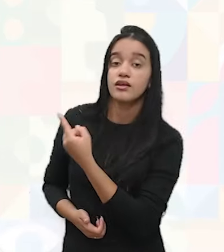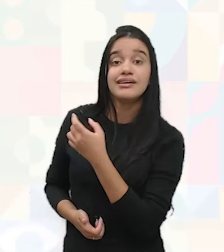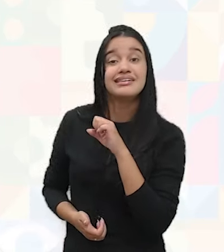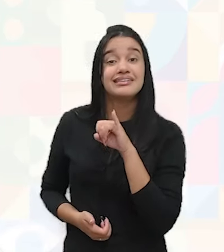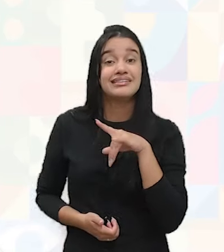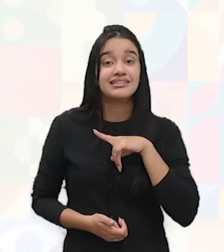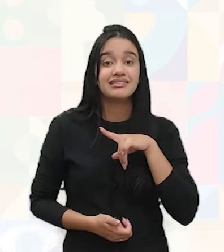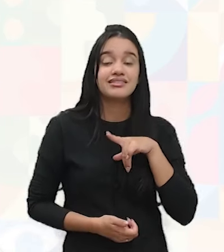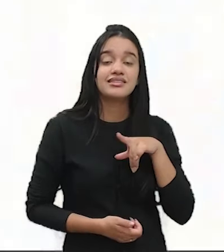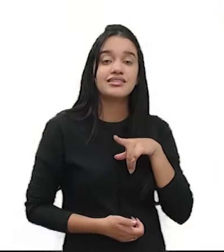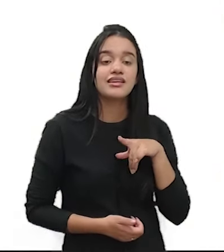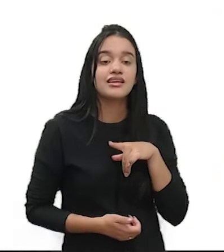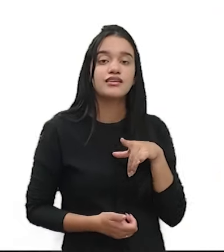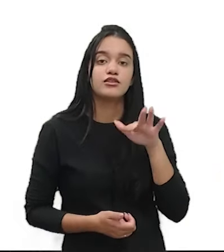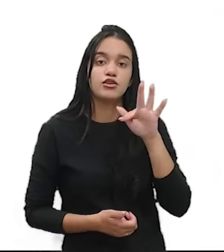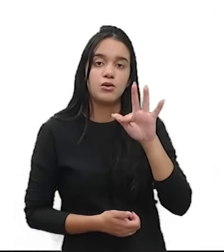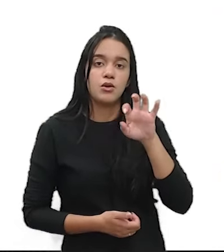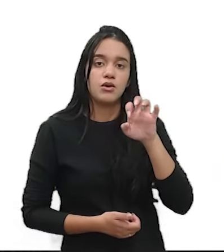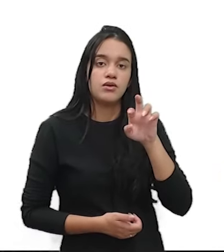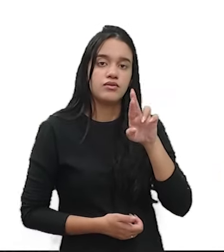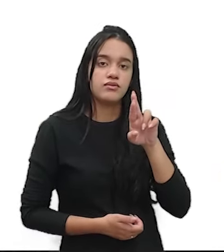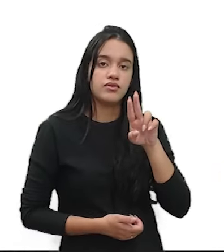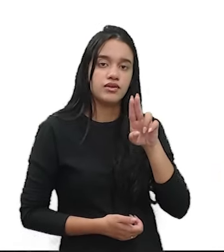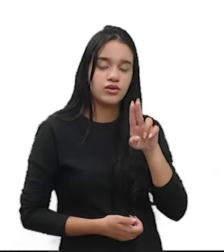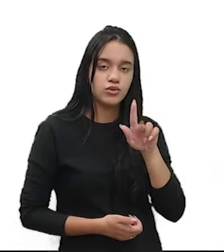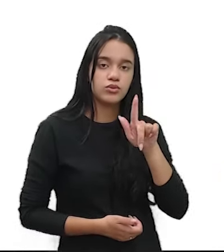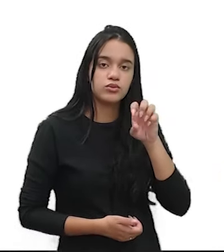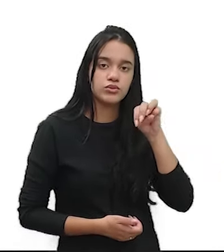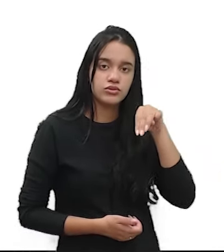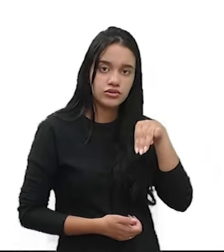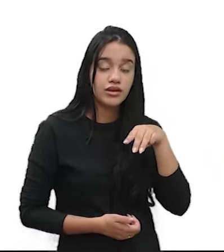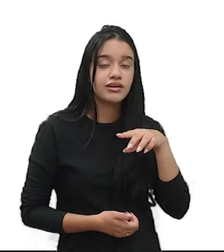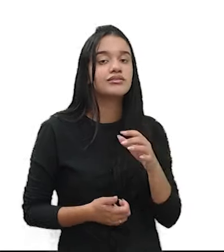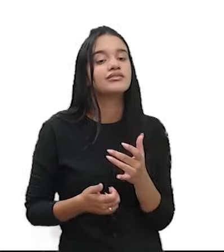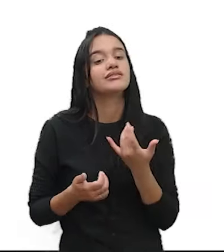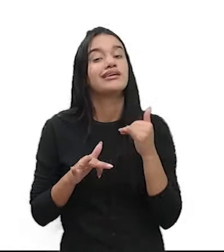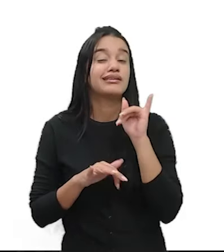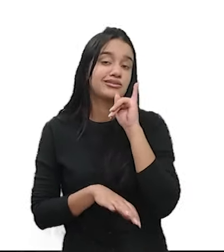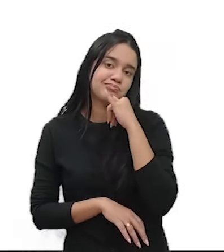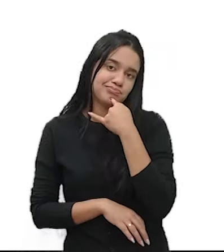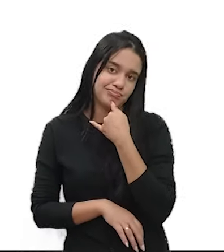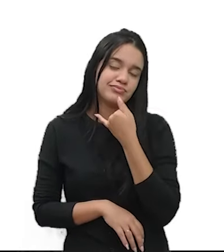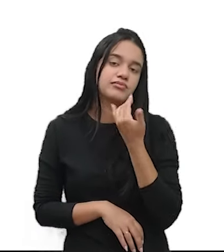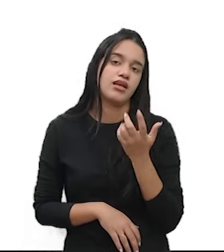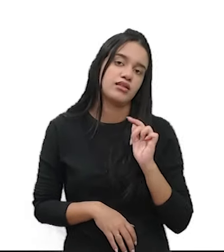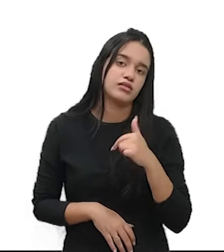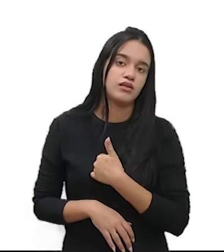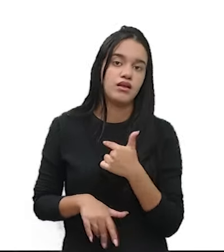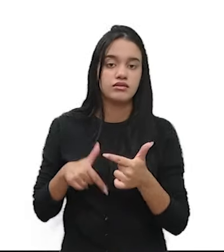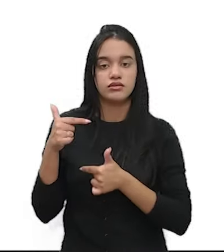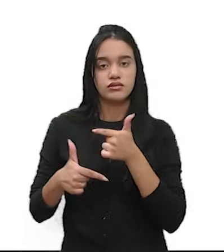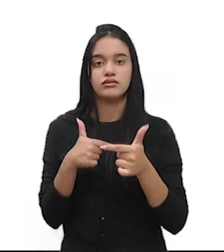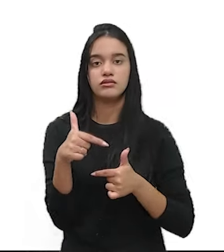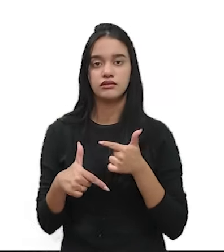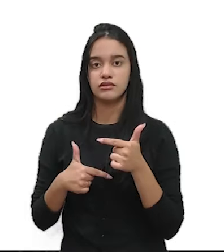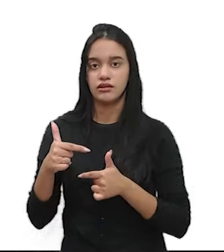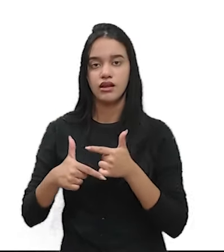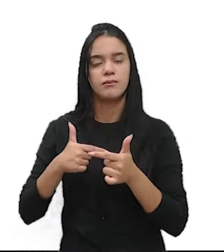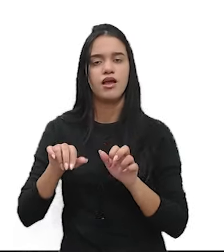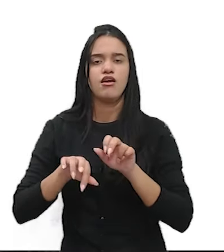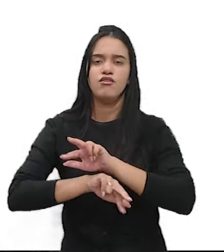a ferrugem tá no cilindro amações arranhão infelizmente né A gente trabalha né com